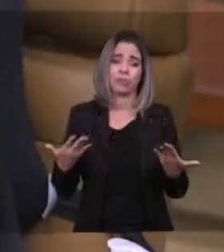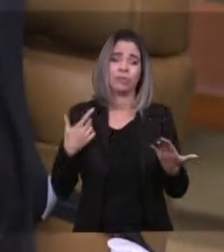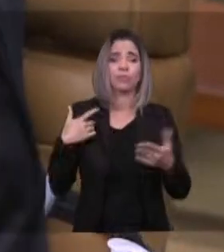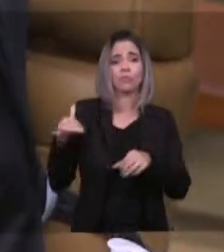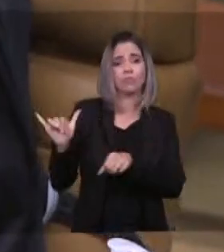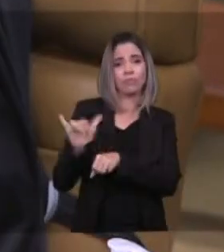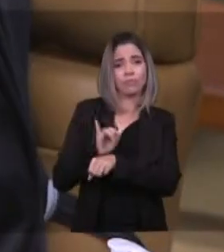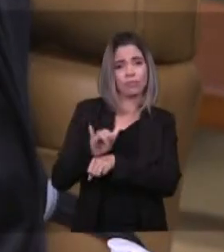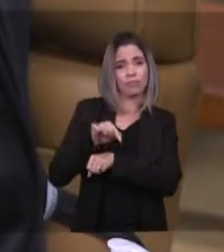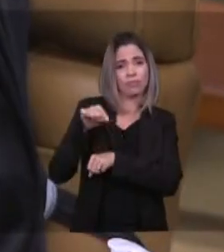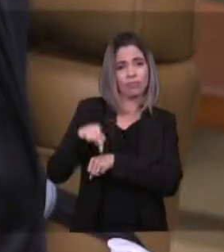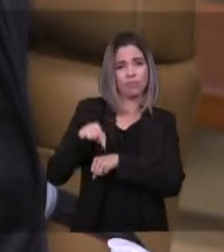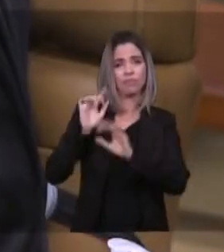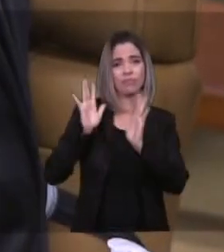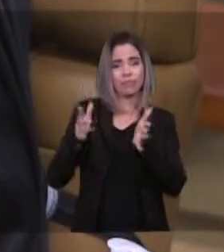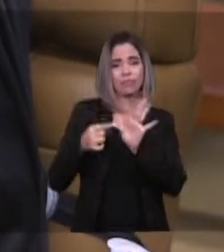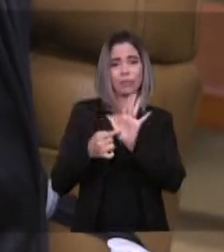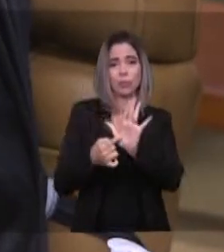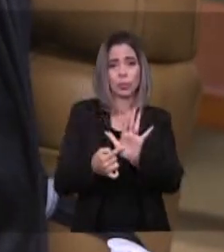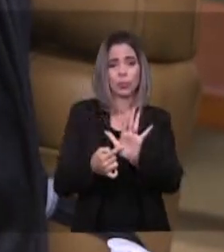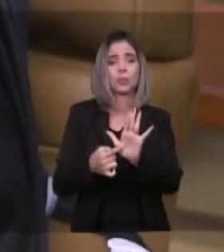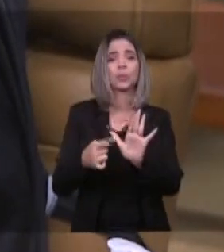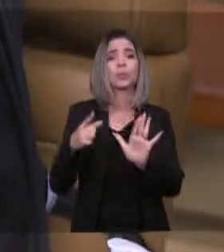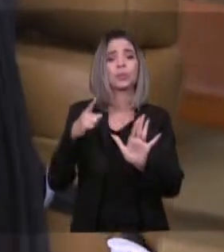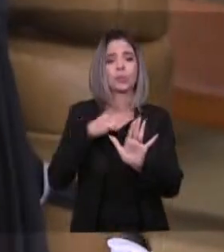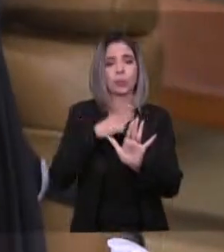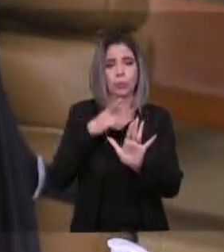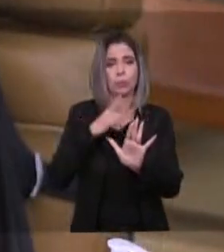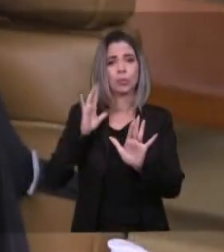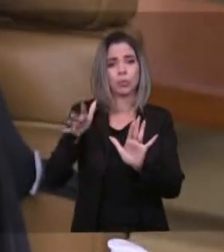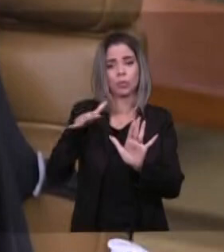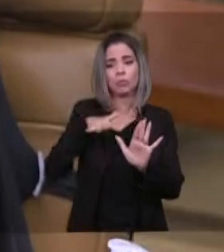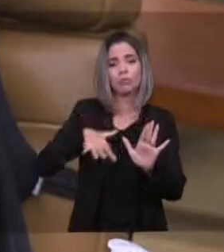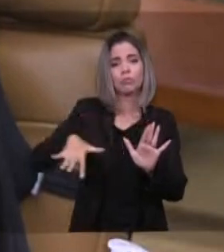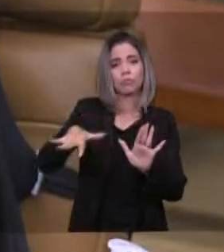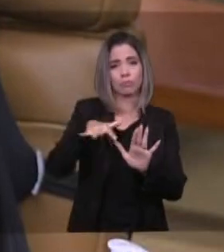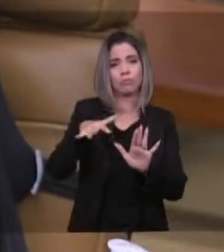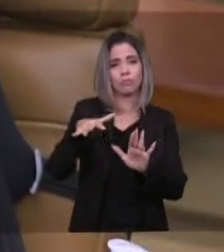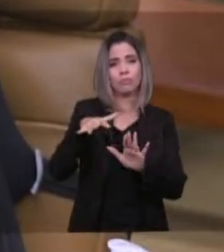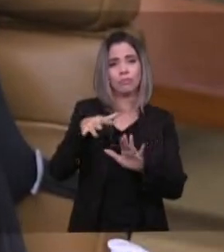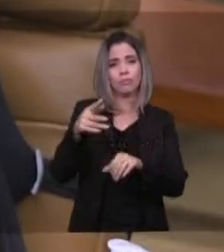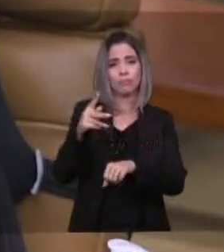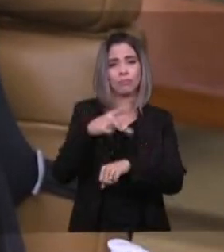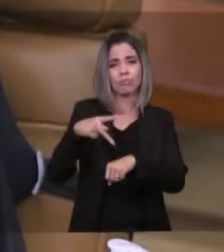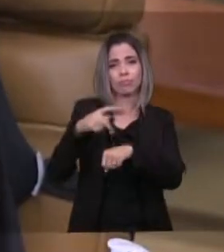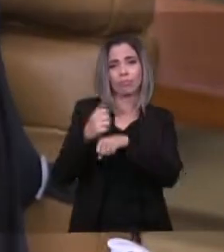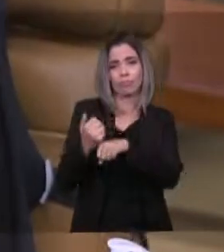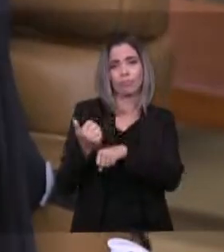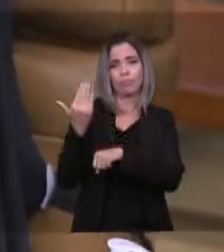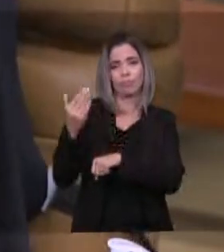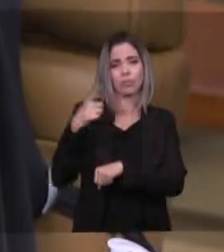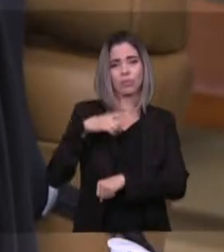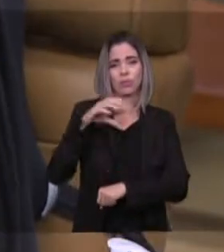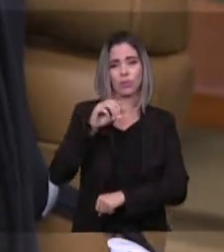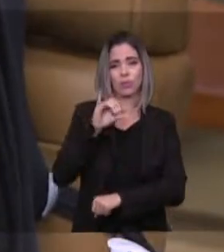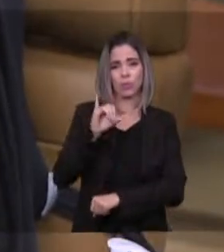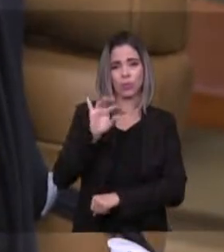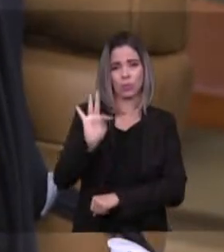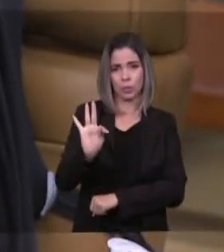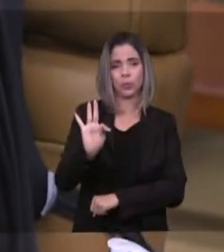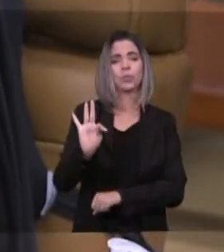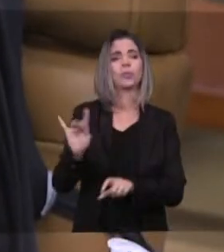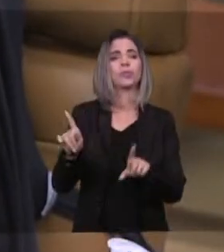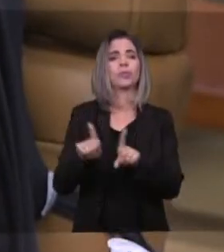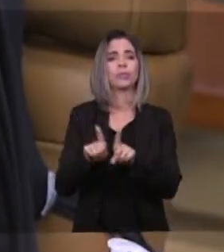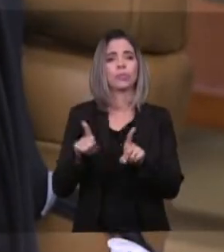possibilidade também, como havia apontado, ela encontra guarida na seara internacional, citei a OIT, citei